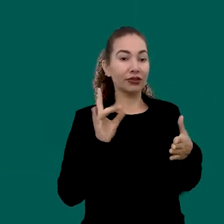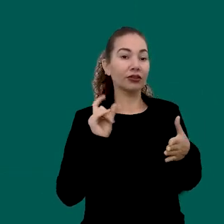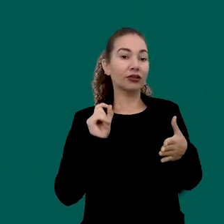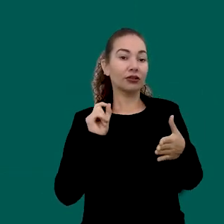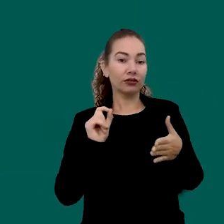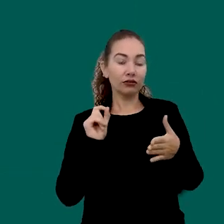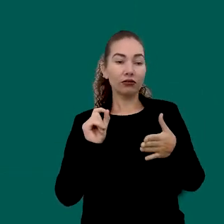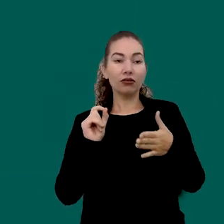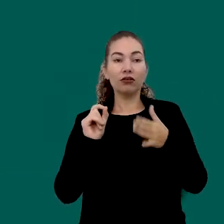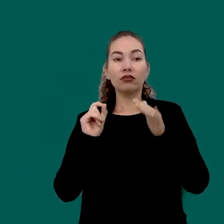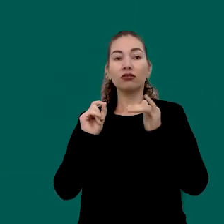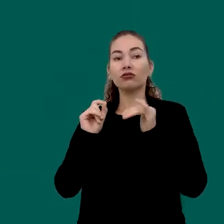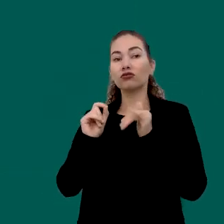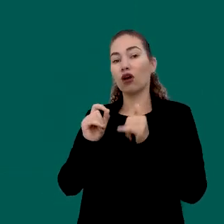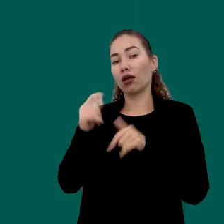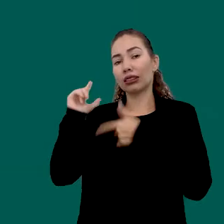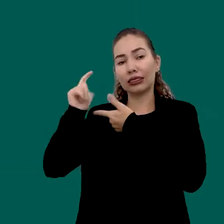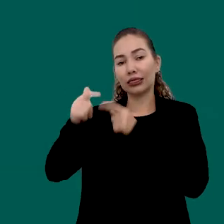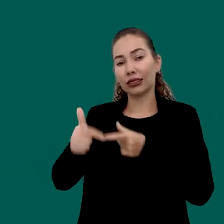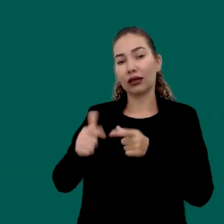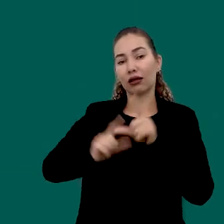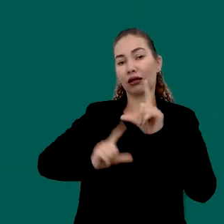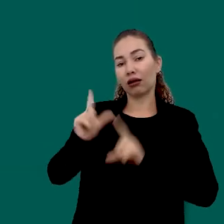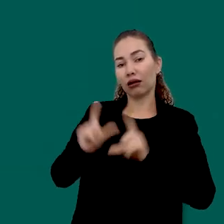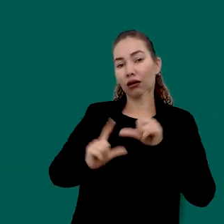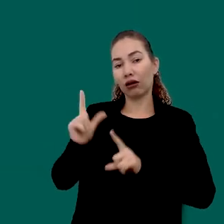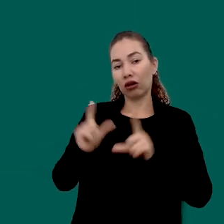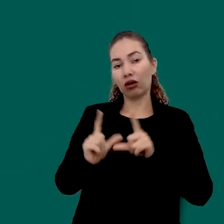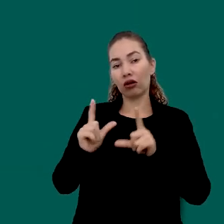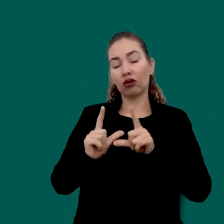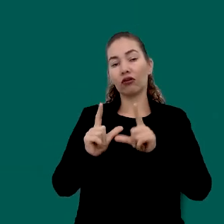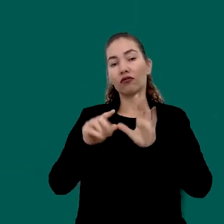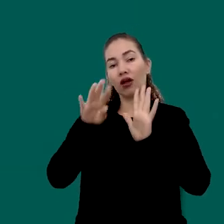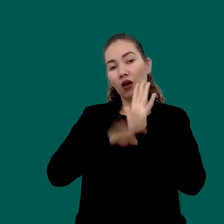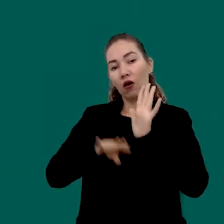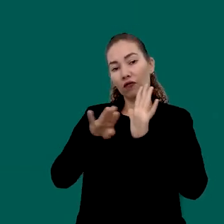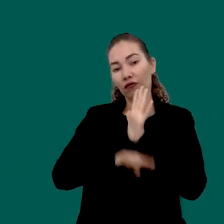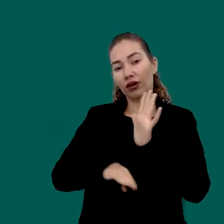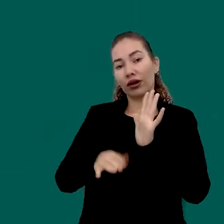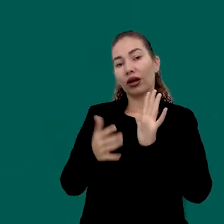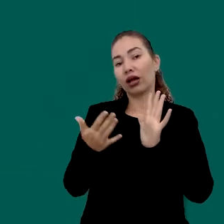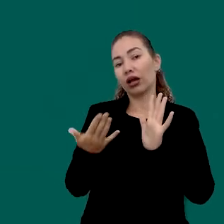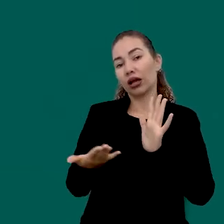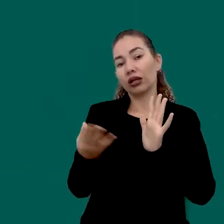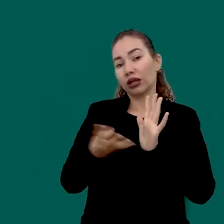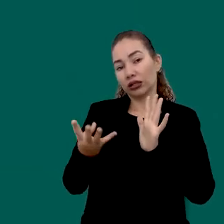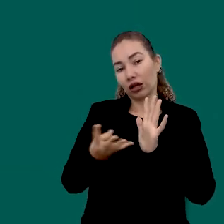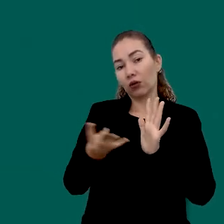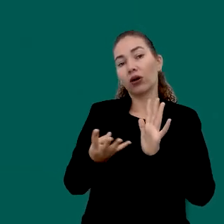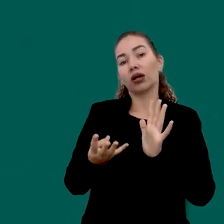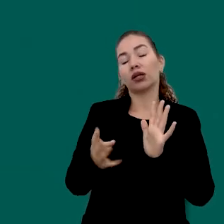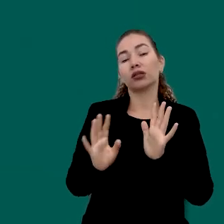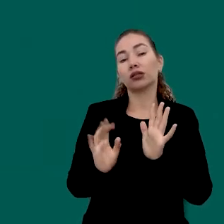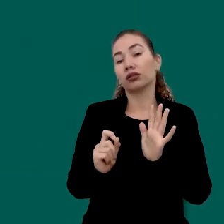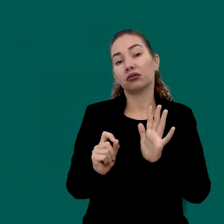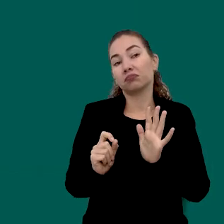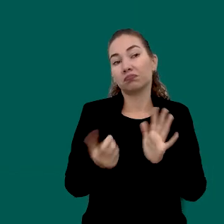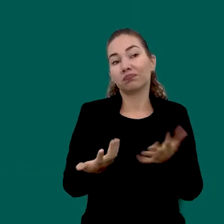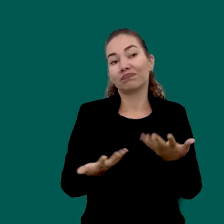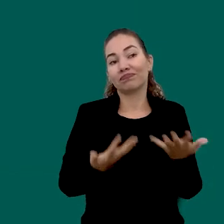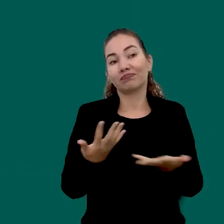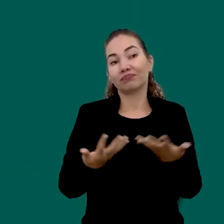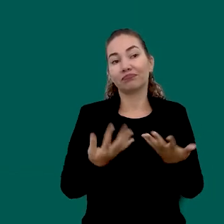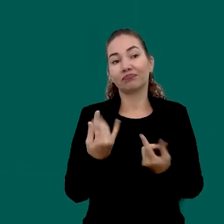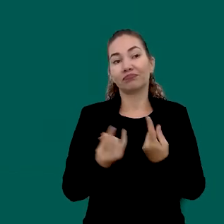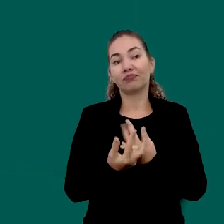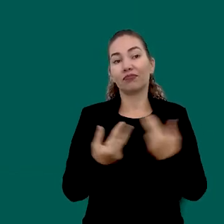A impressão que dá é mídia offline, tradicional, TV, janela de ofertas, na